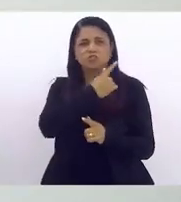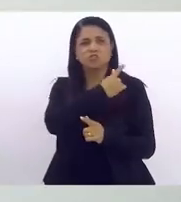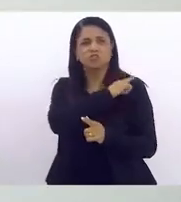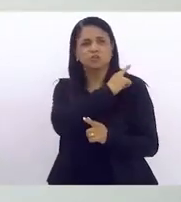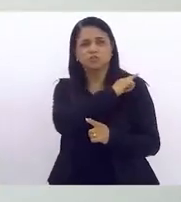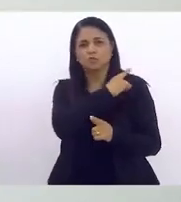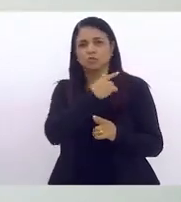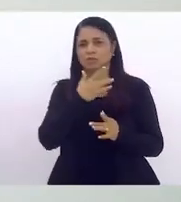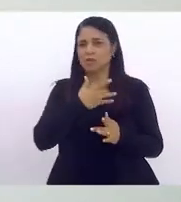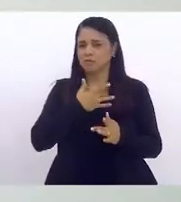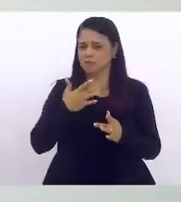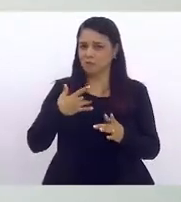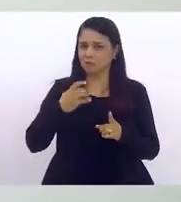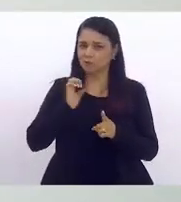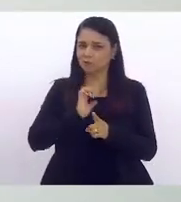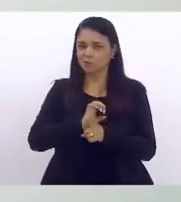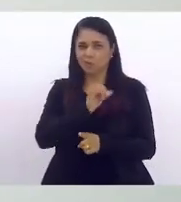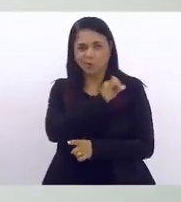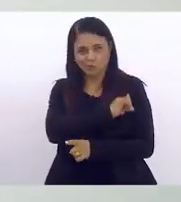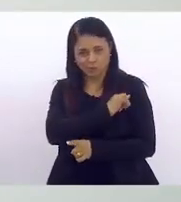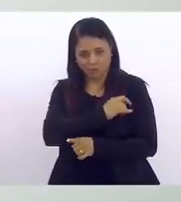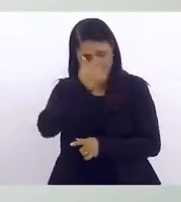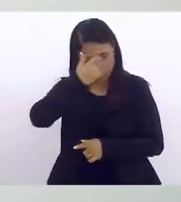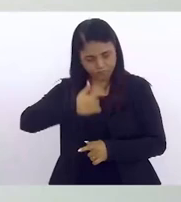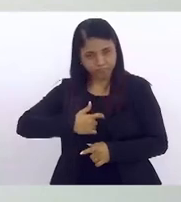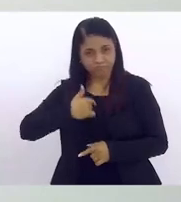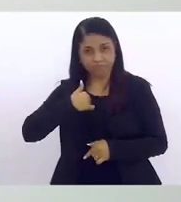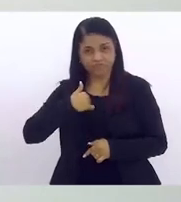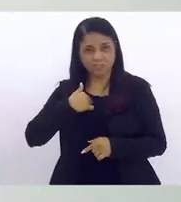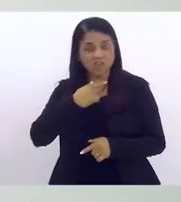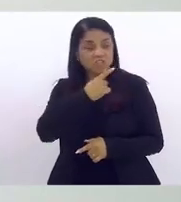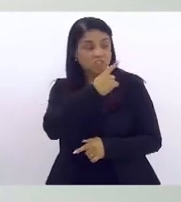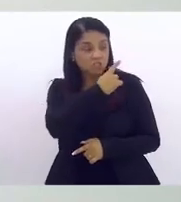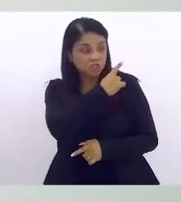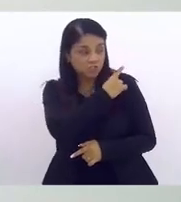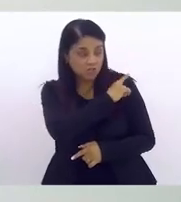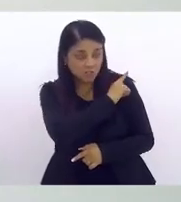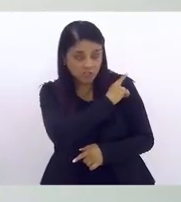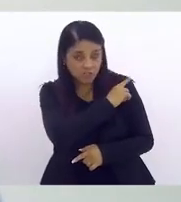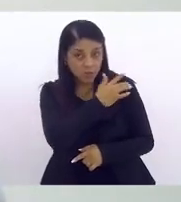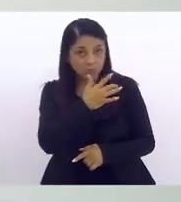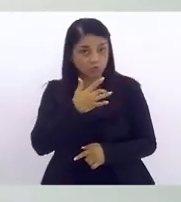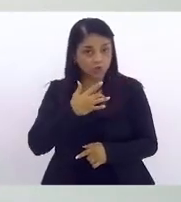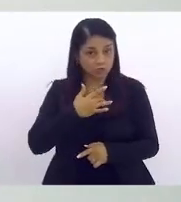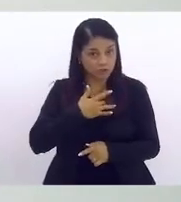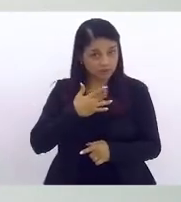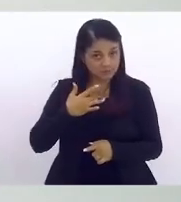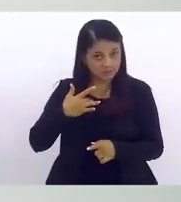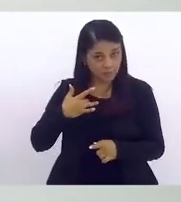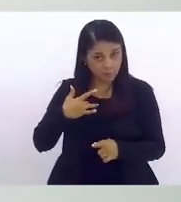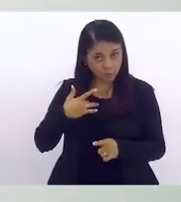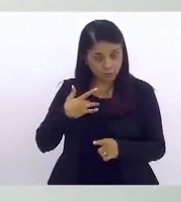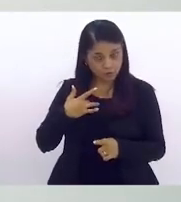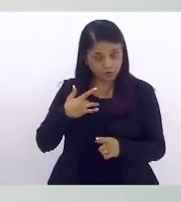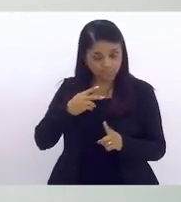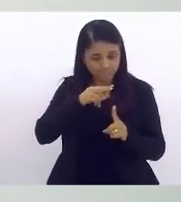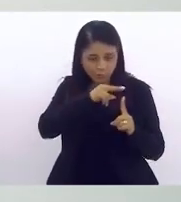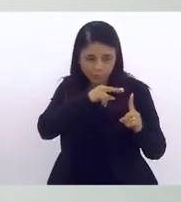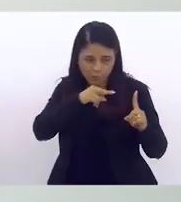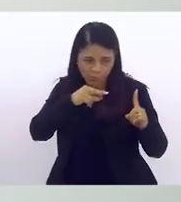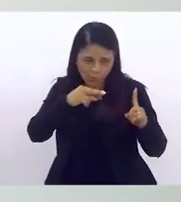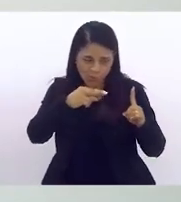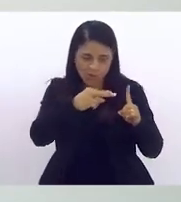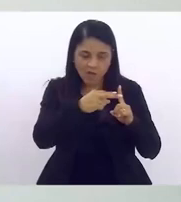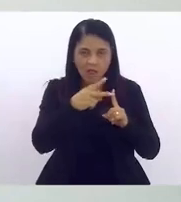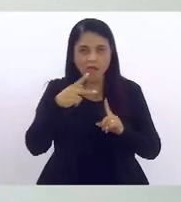saúde no estado do Rio de Janeiro, e não se faz gestão de saúde no olhar macro, na